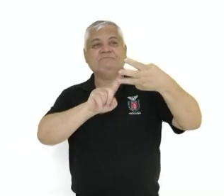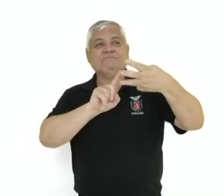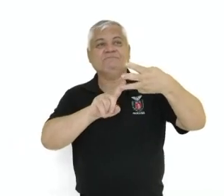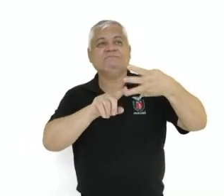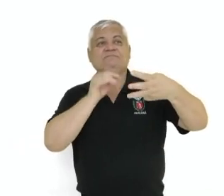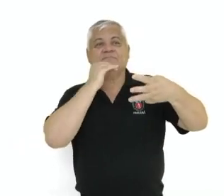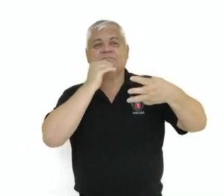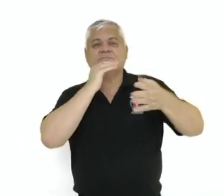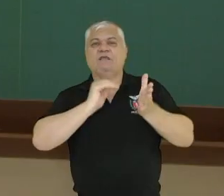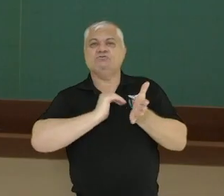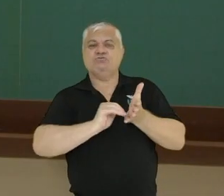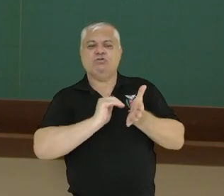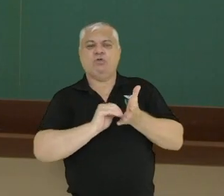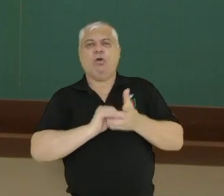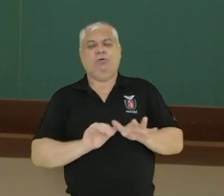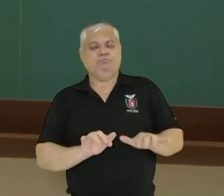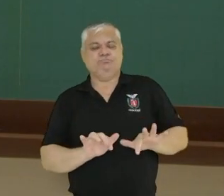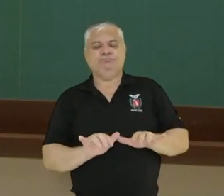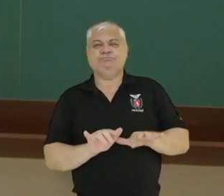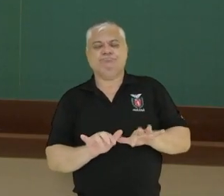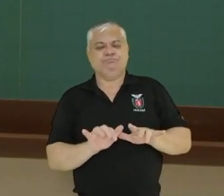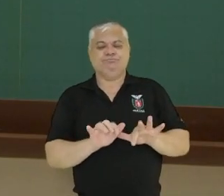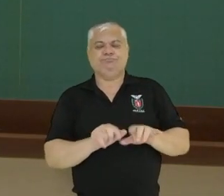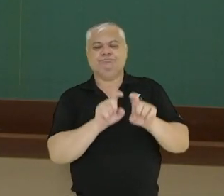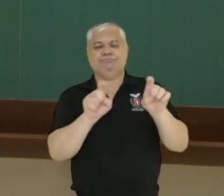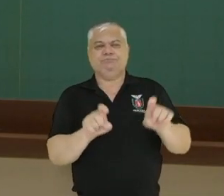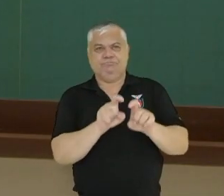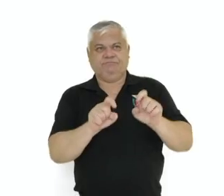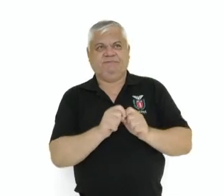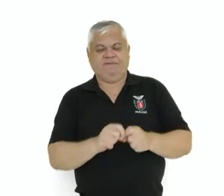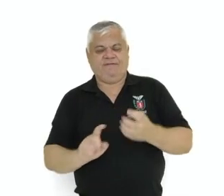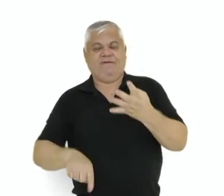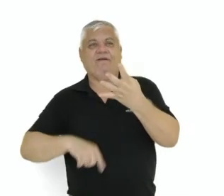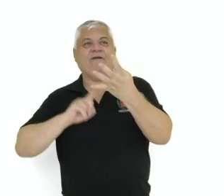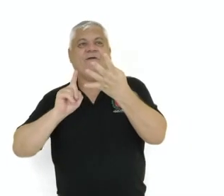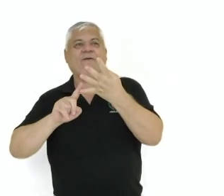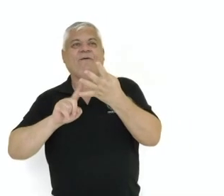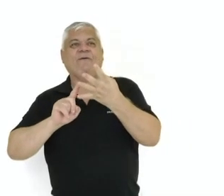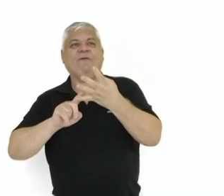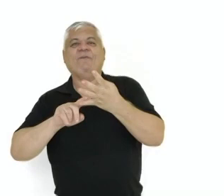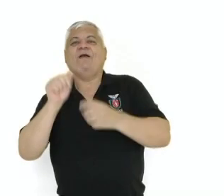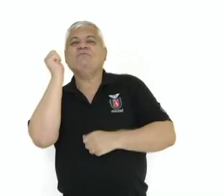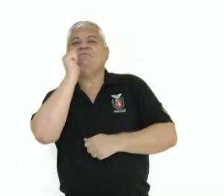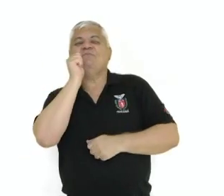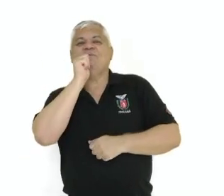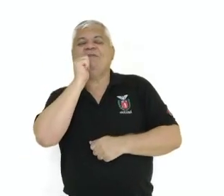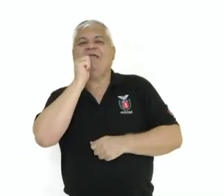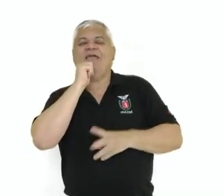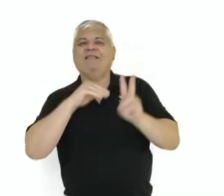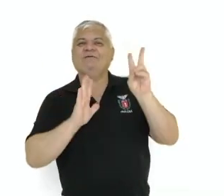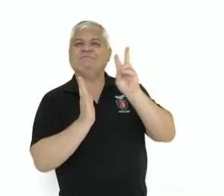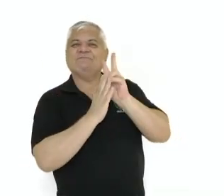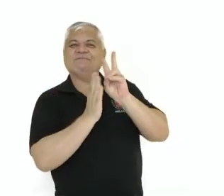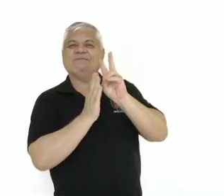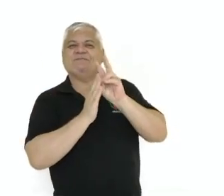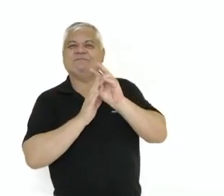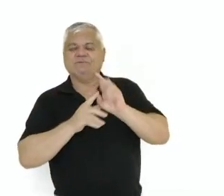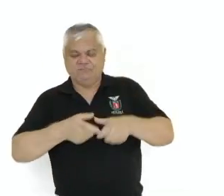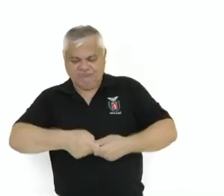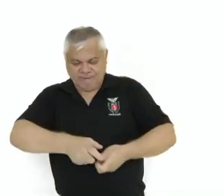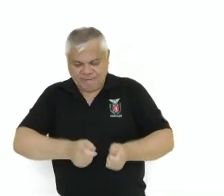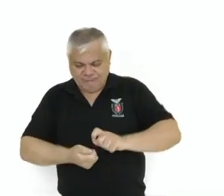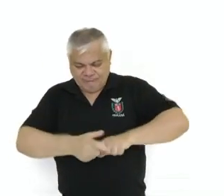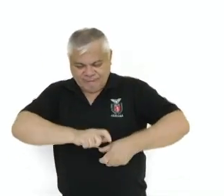trabalho em ambiente de escritório, intelectual, e o trabalho de mulheres indígenas no artesanato,